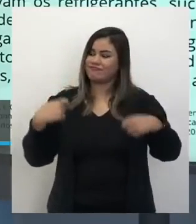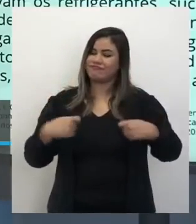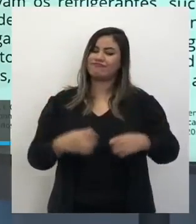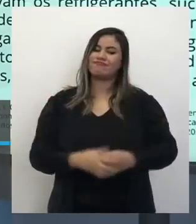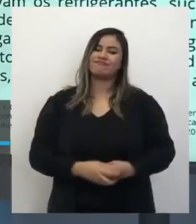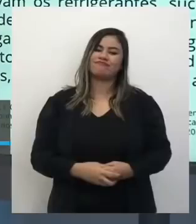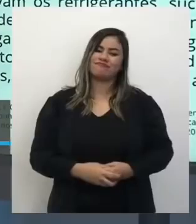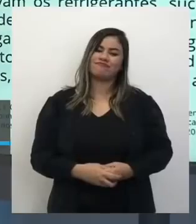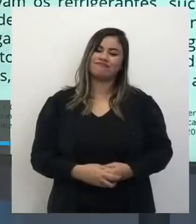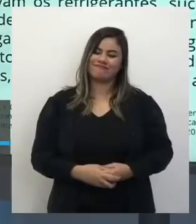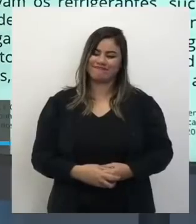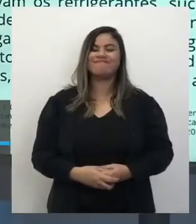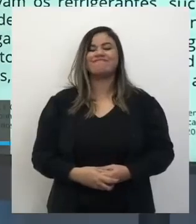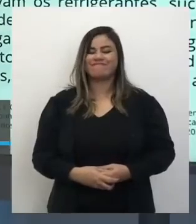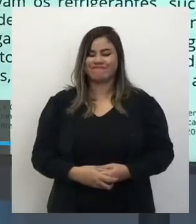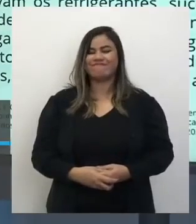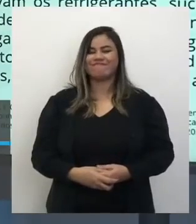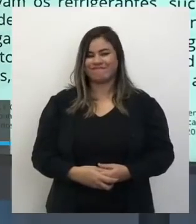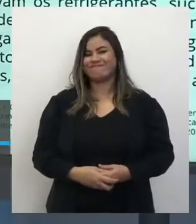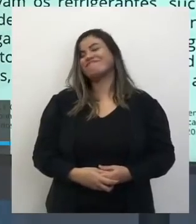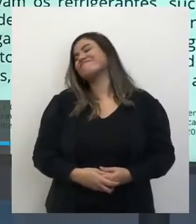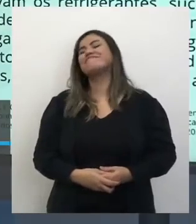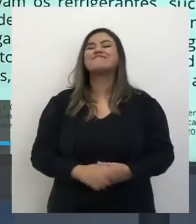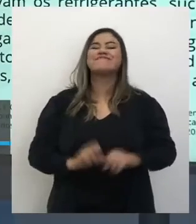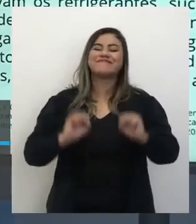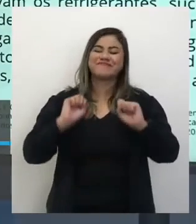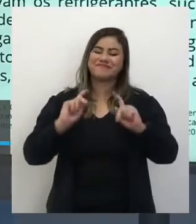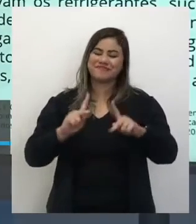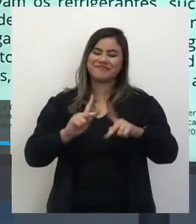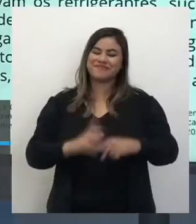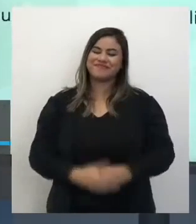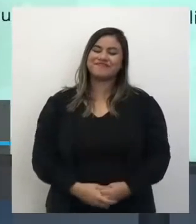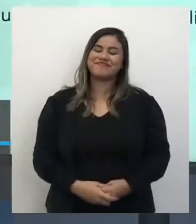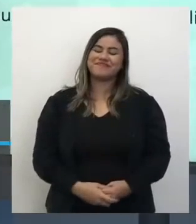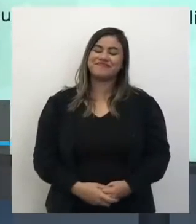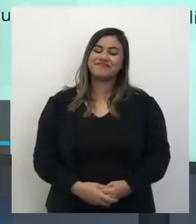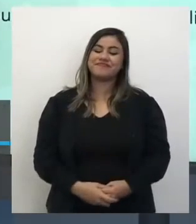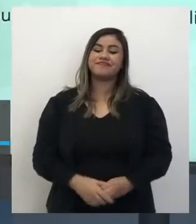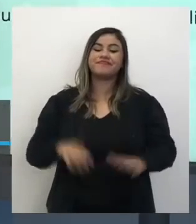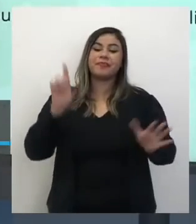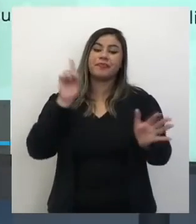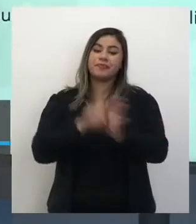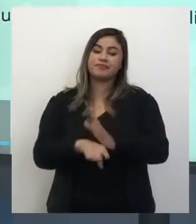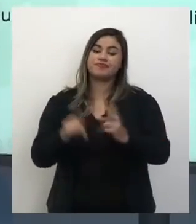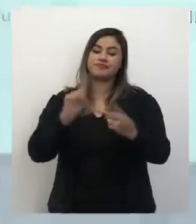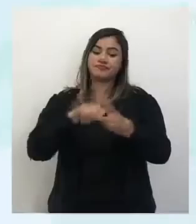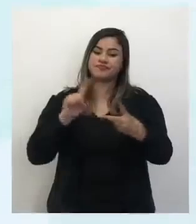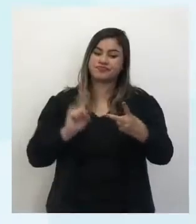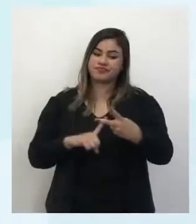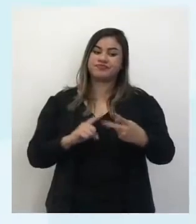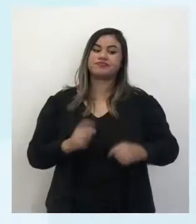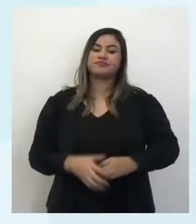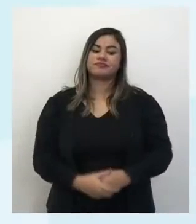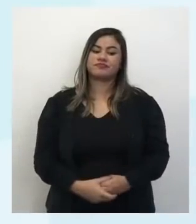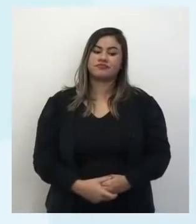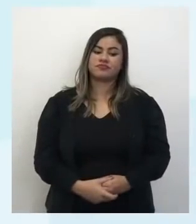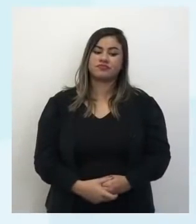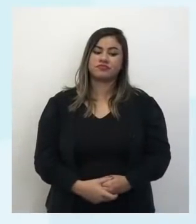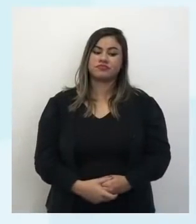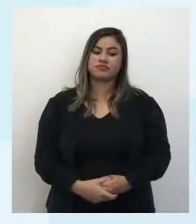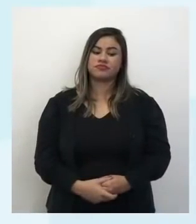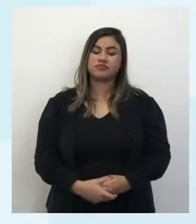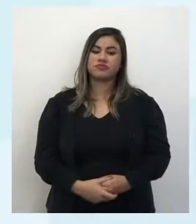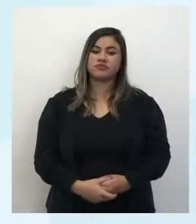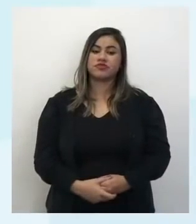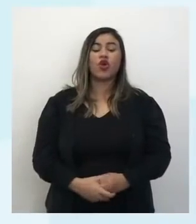estão sozinhos, mas estão na berlinda, ok? Vamos lá, então. Perguntinhas. O que a gente vai